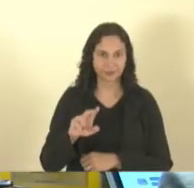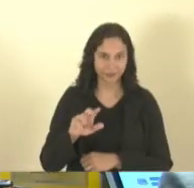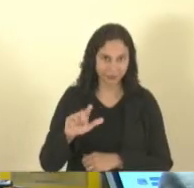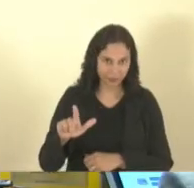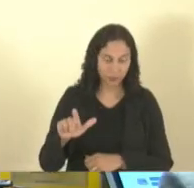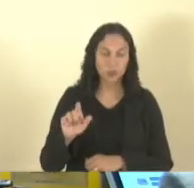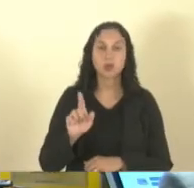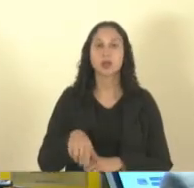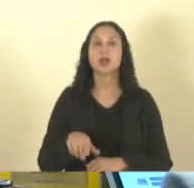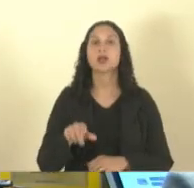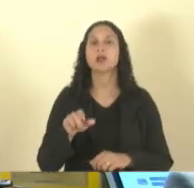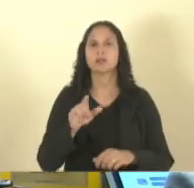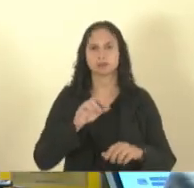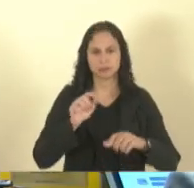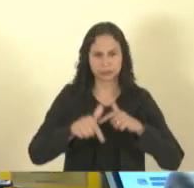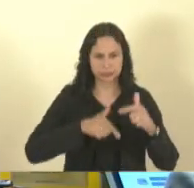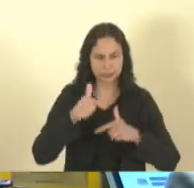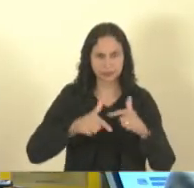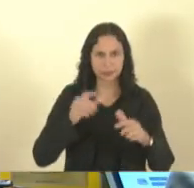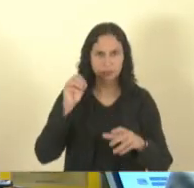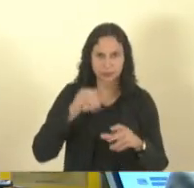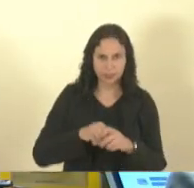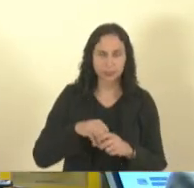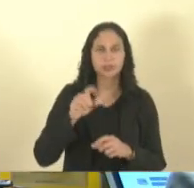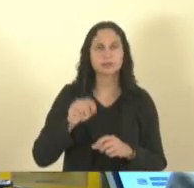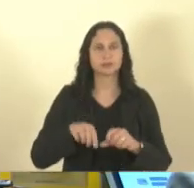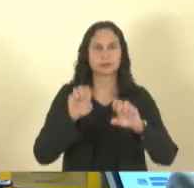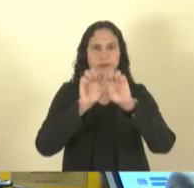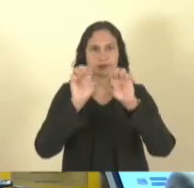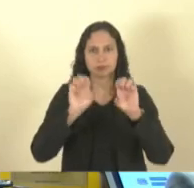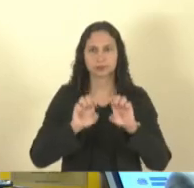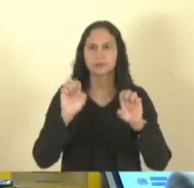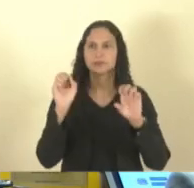compondo a equipe de avaliação imobiliária.